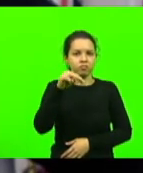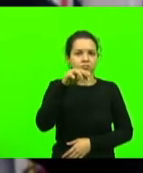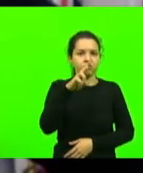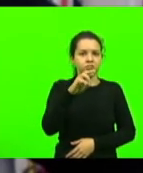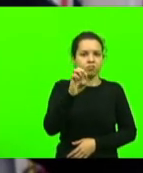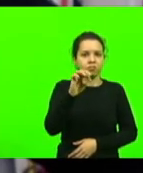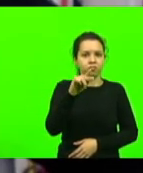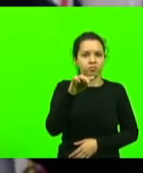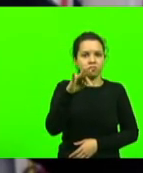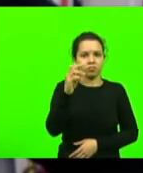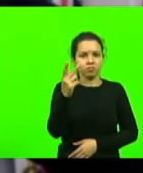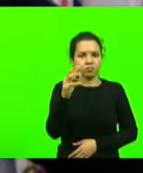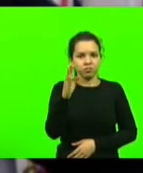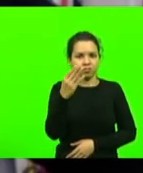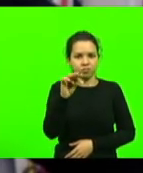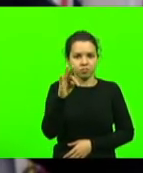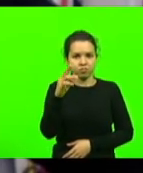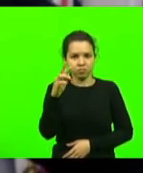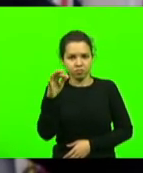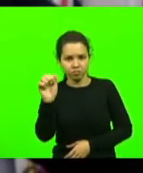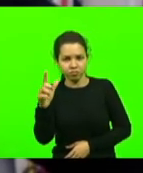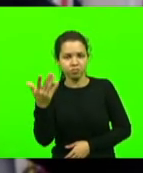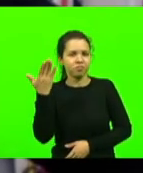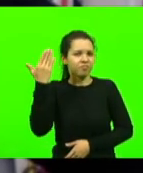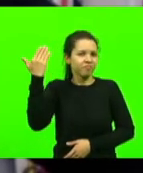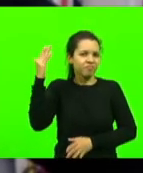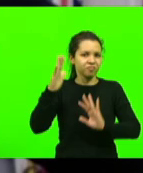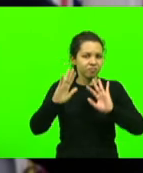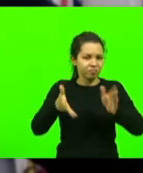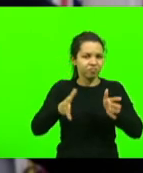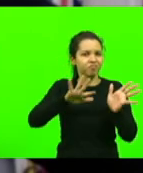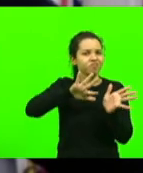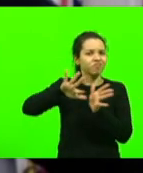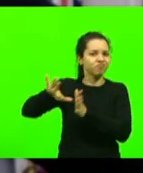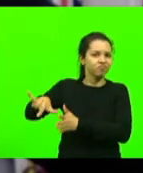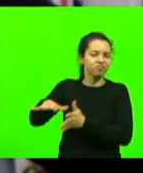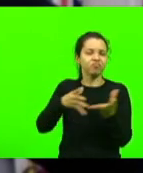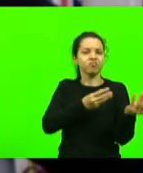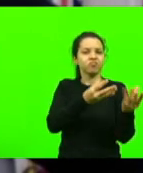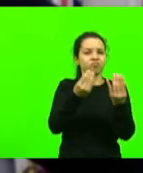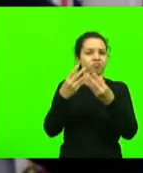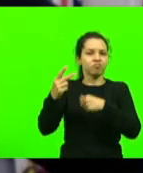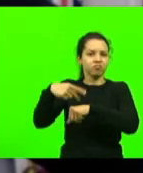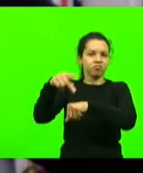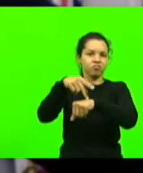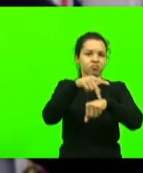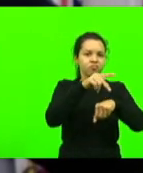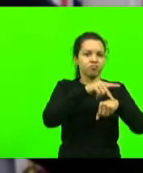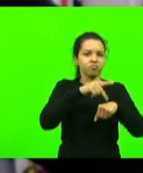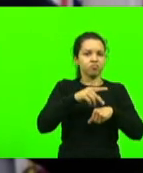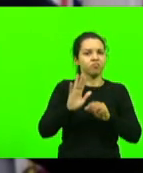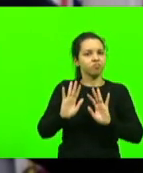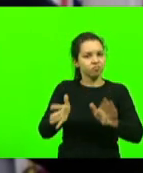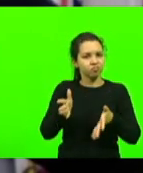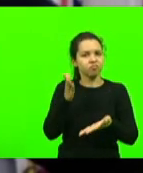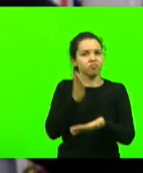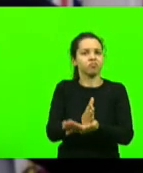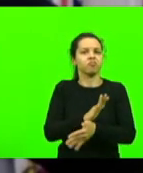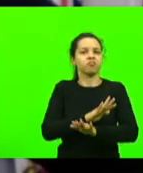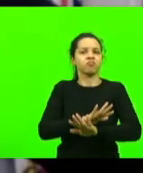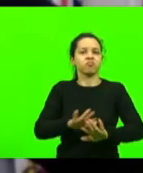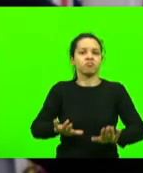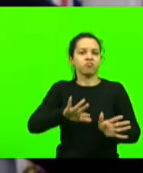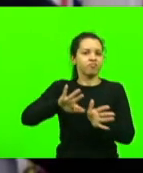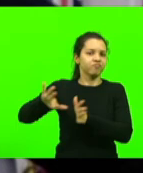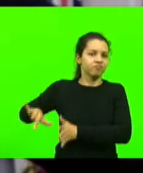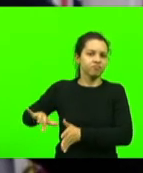Thatcher e Ronald Ronald Reagan já abandonada por a maioria dos países do mundo e em segundo